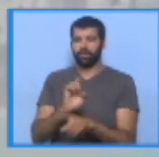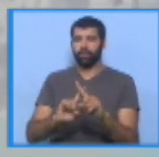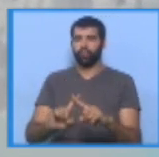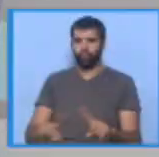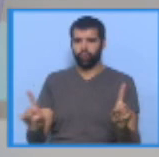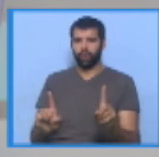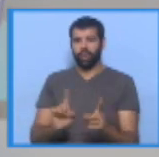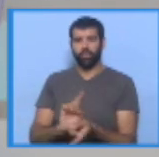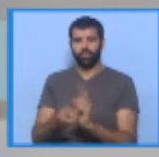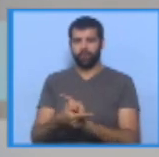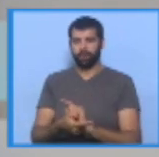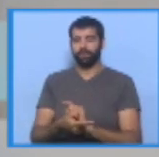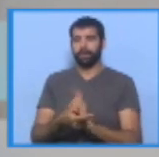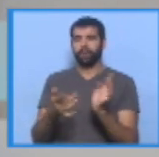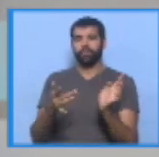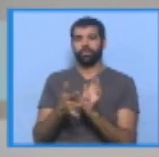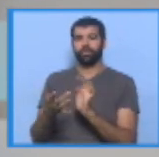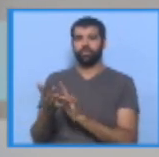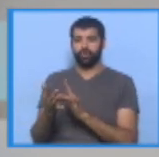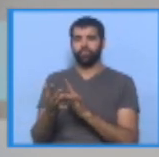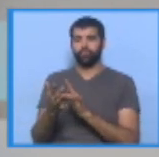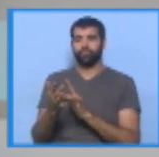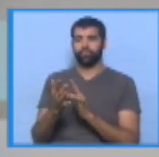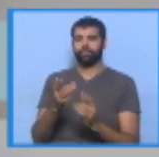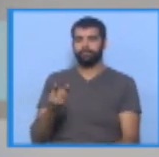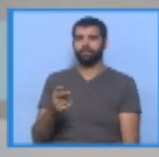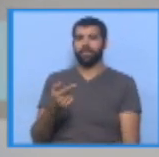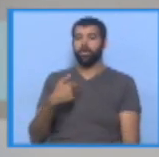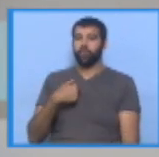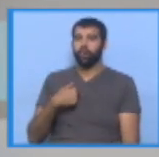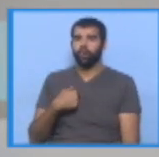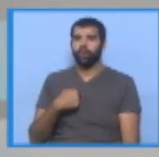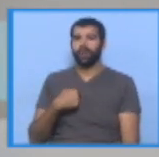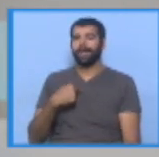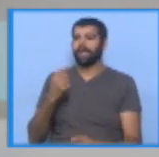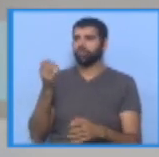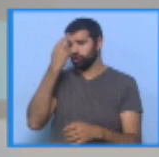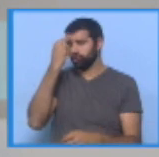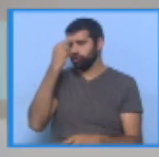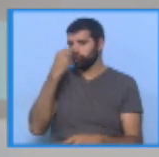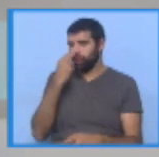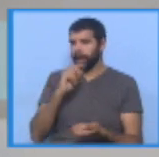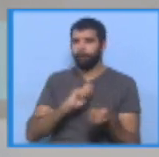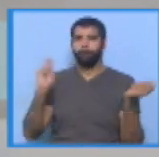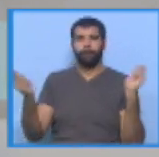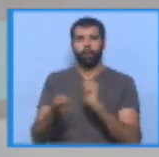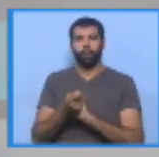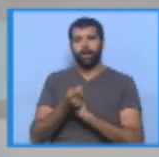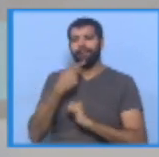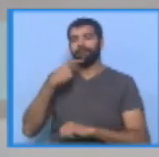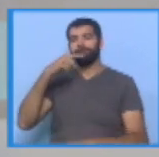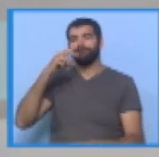diferente. É um bocadinho ao contrário. Jesus é o maior, e eu diria, o único revolucionário da história, porque habitualmente as